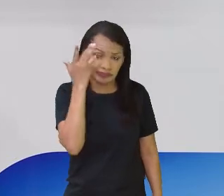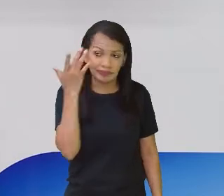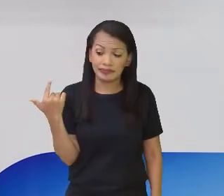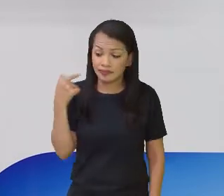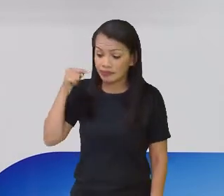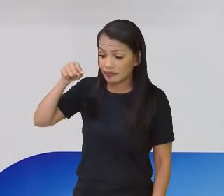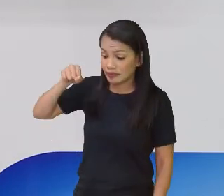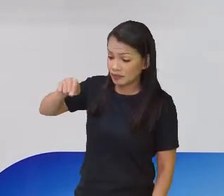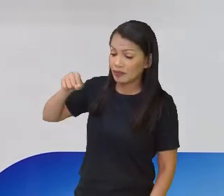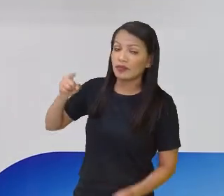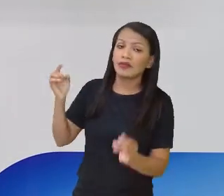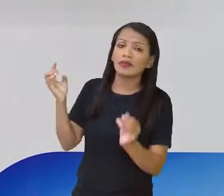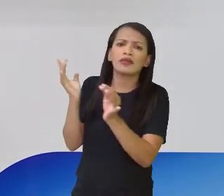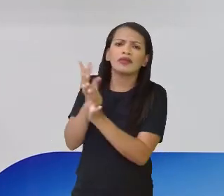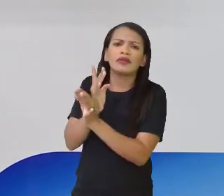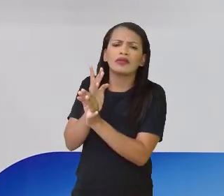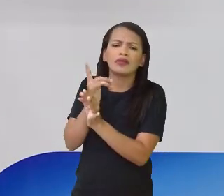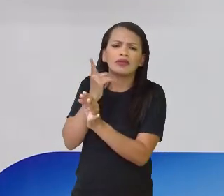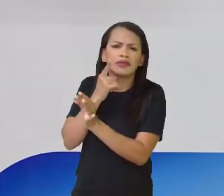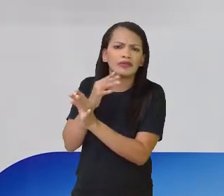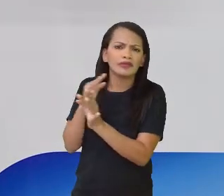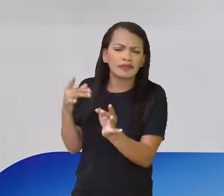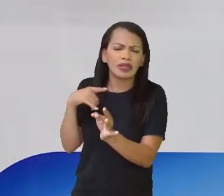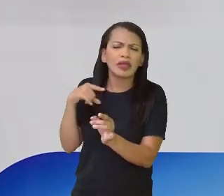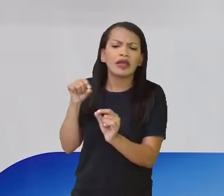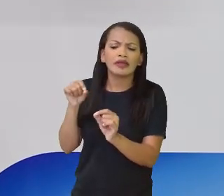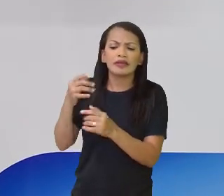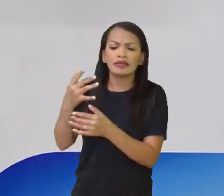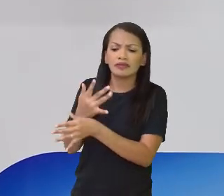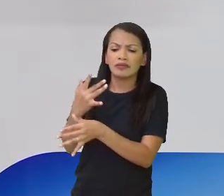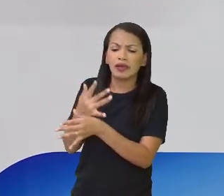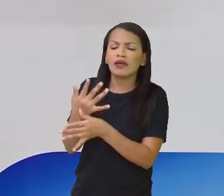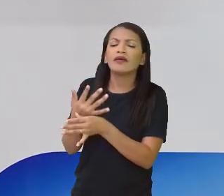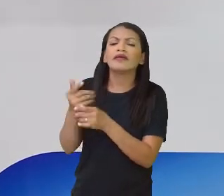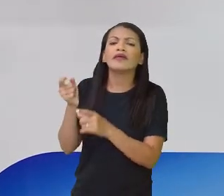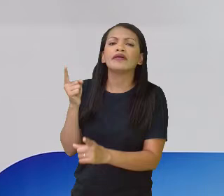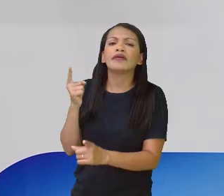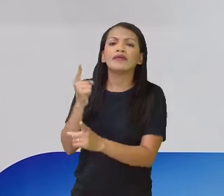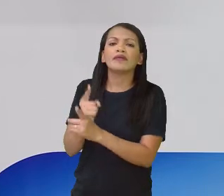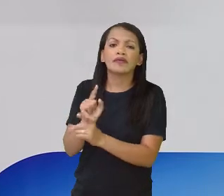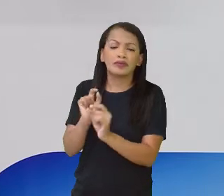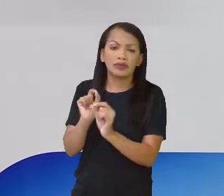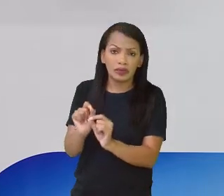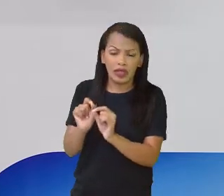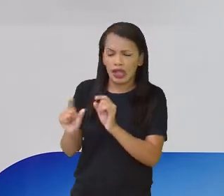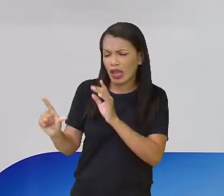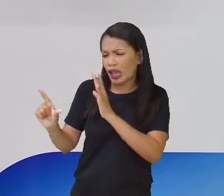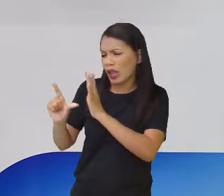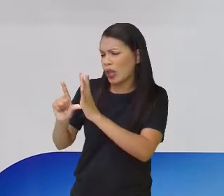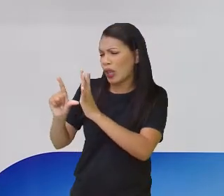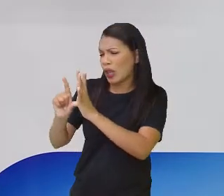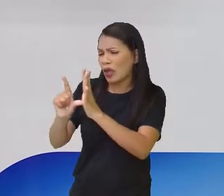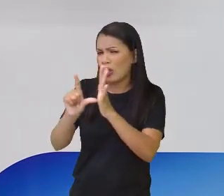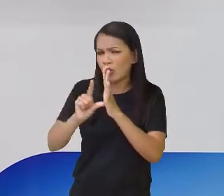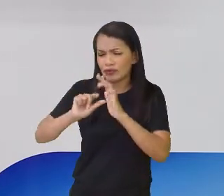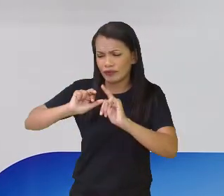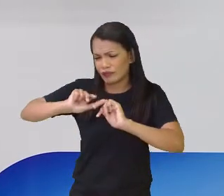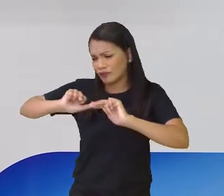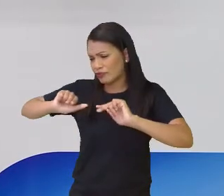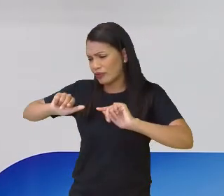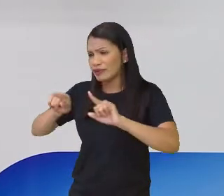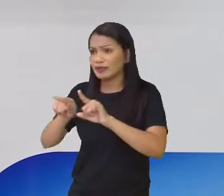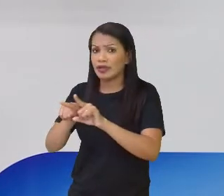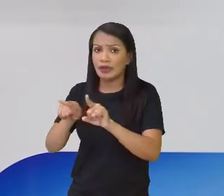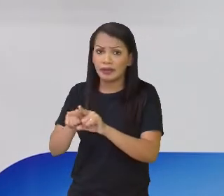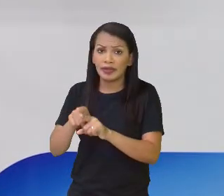urbano, nós vamos encontrar vários serviços, várias lojas, muita coisa e também, claro, educação.